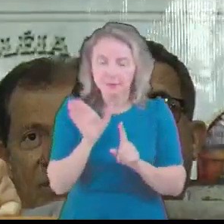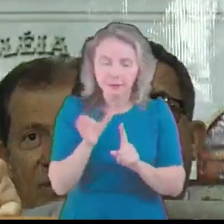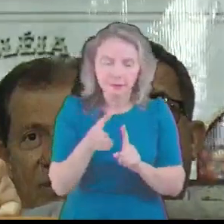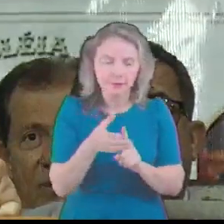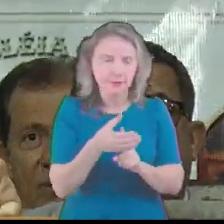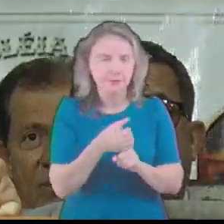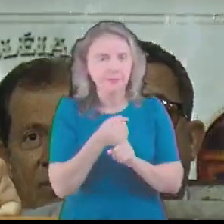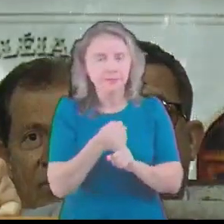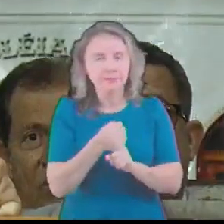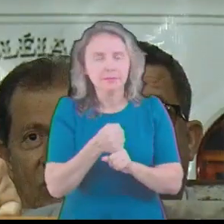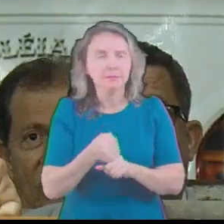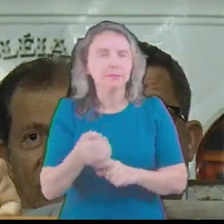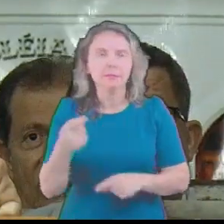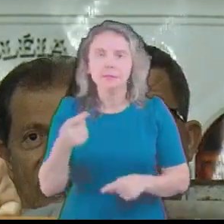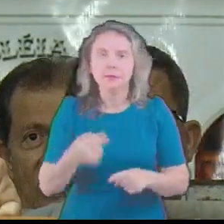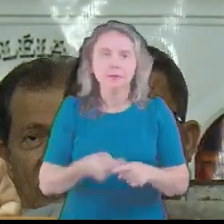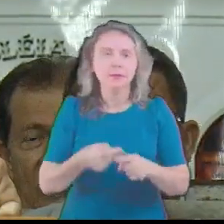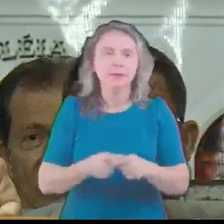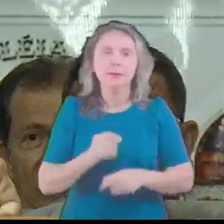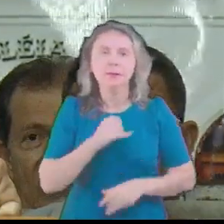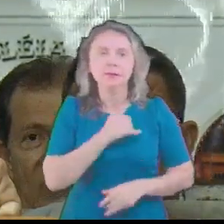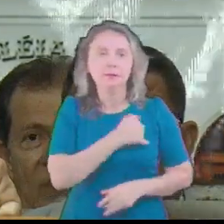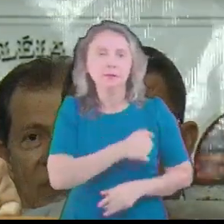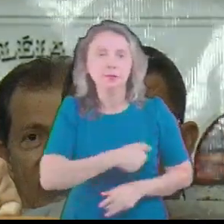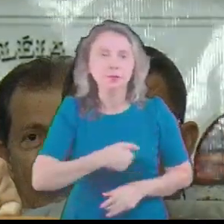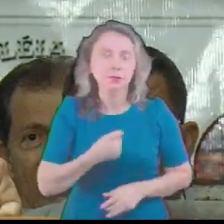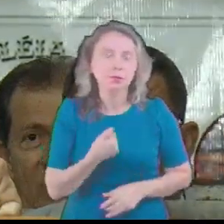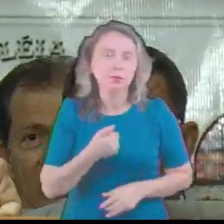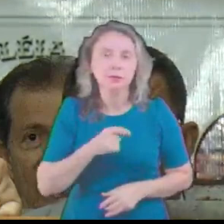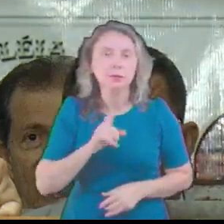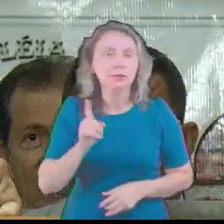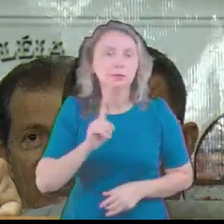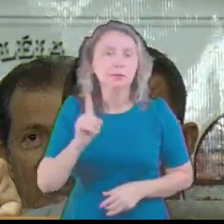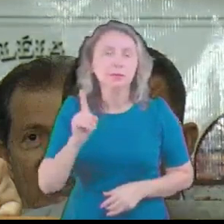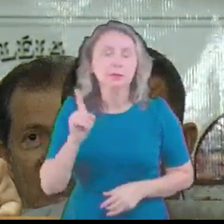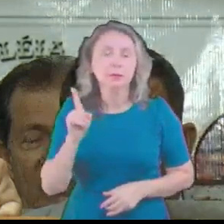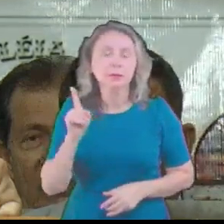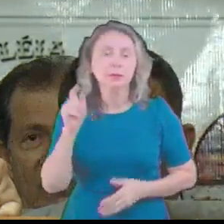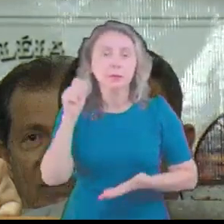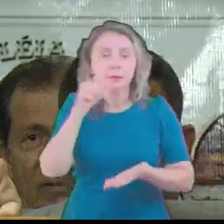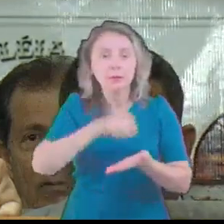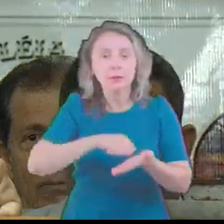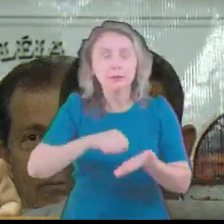Por que que João não registra o nome de Maria aqui?